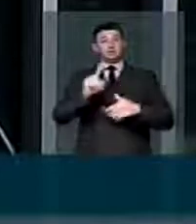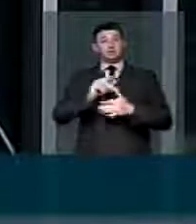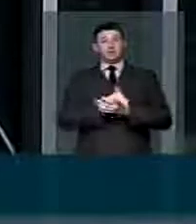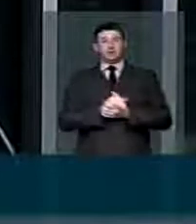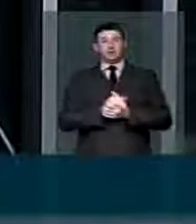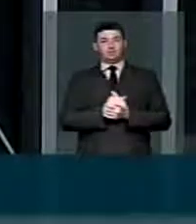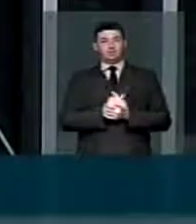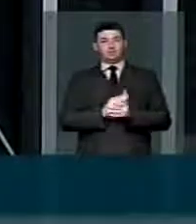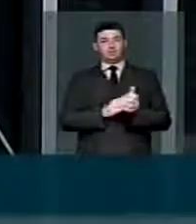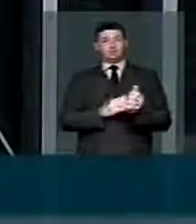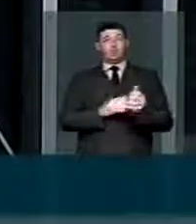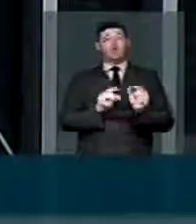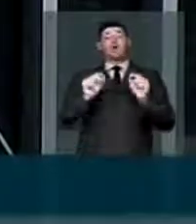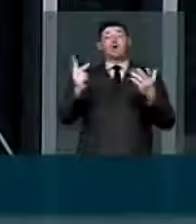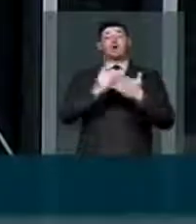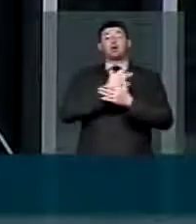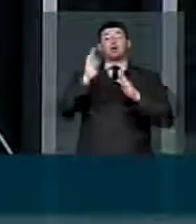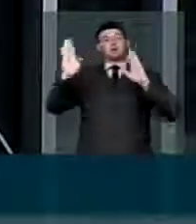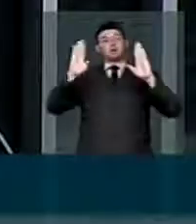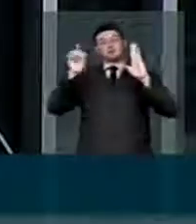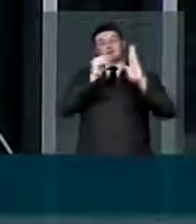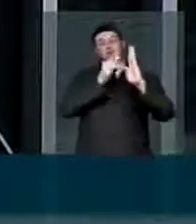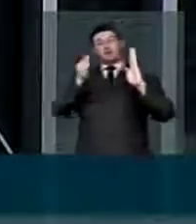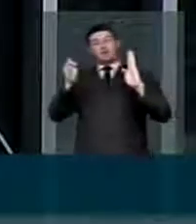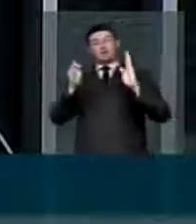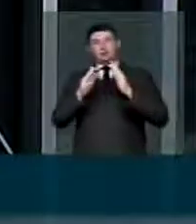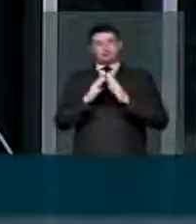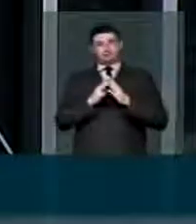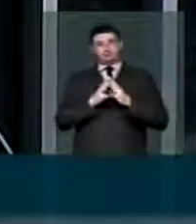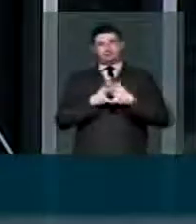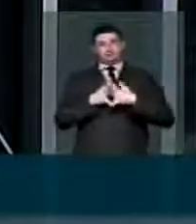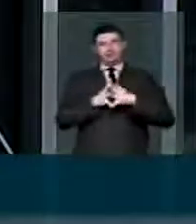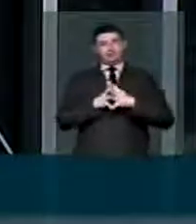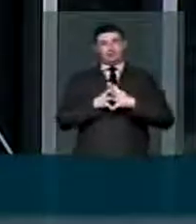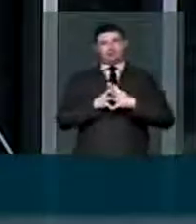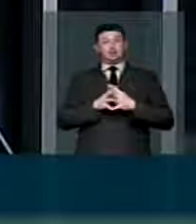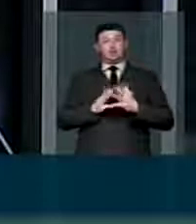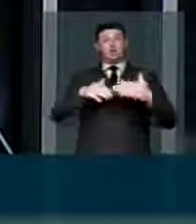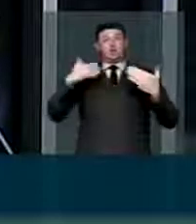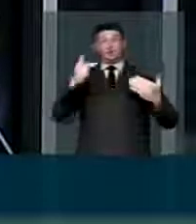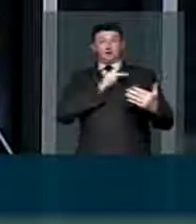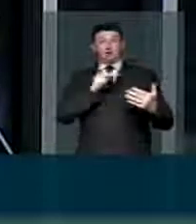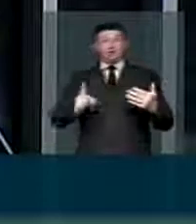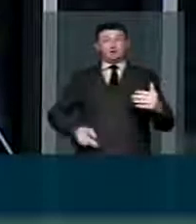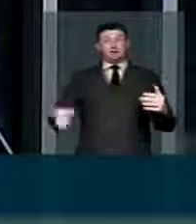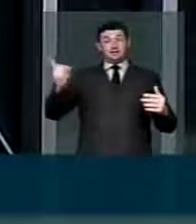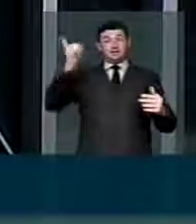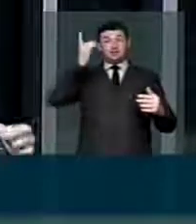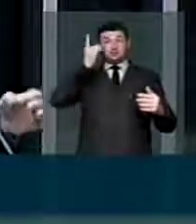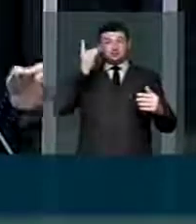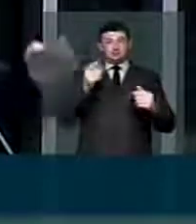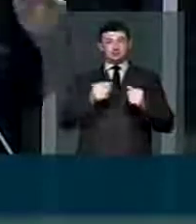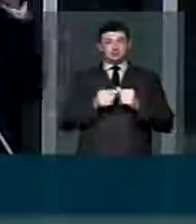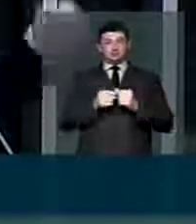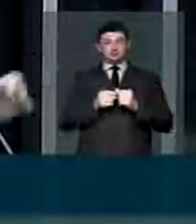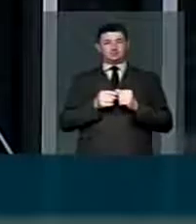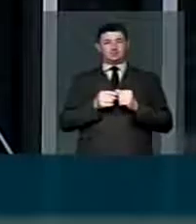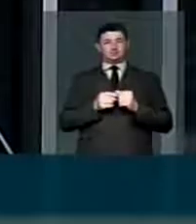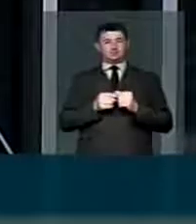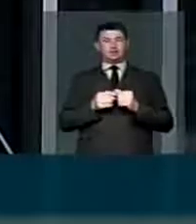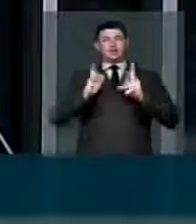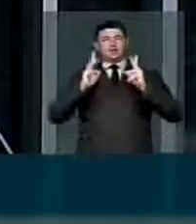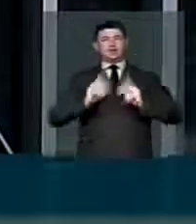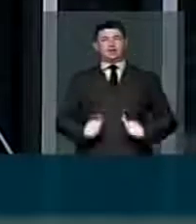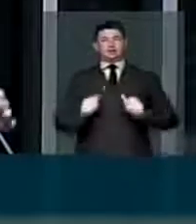o que é que ocorreu nesse período? E quando a presidência da República de maneira